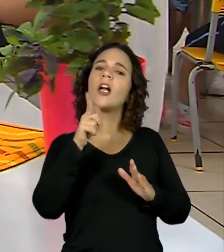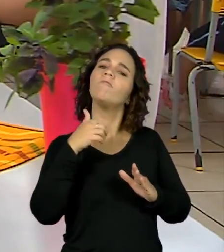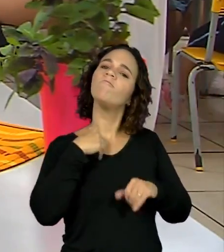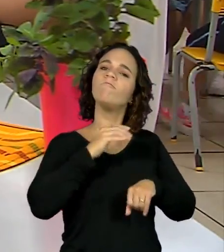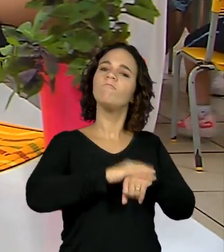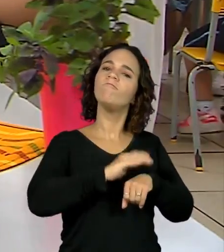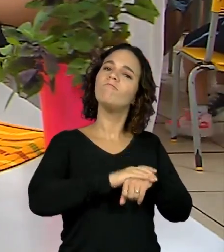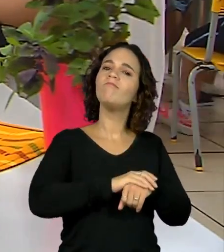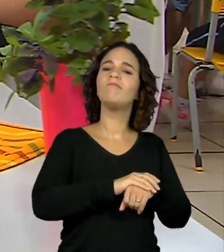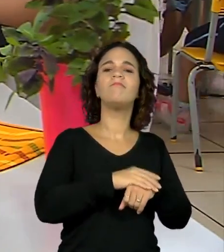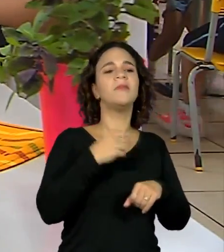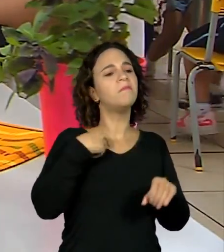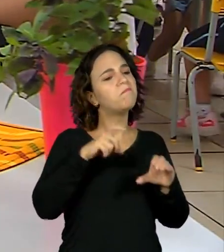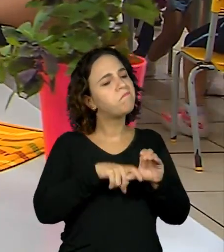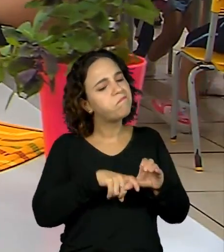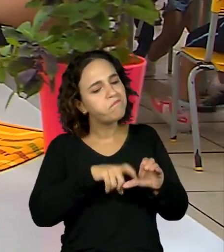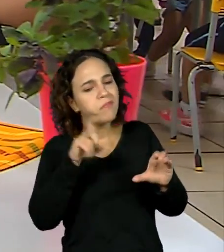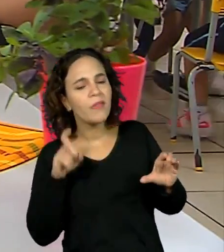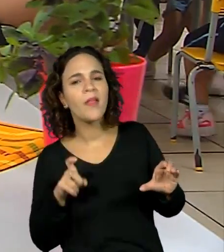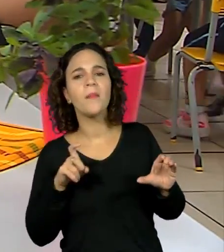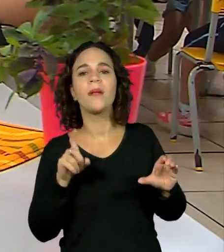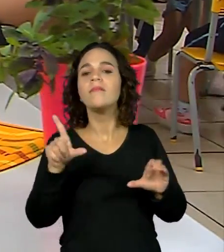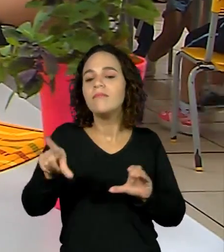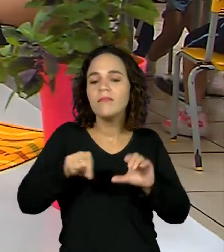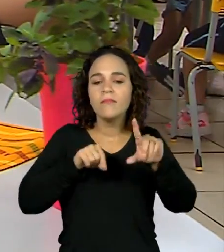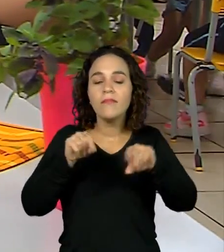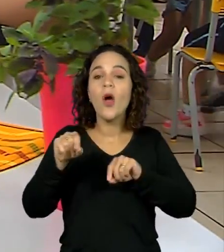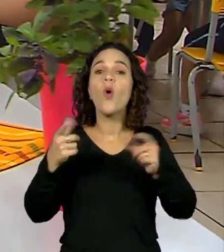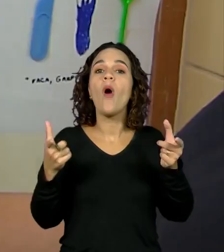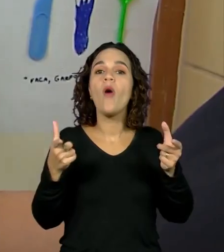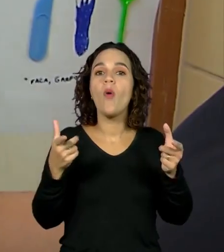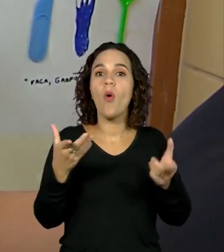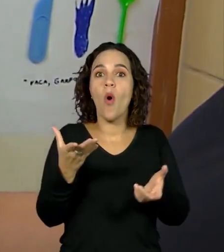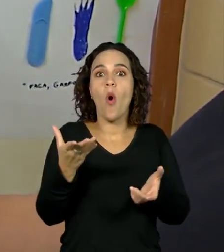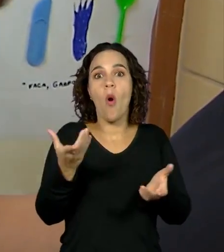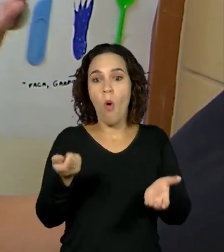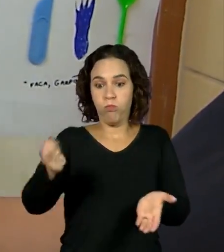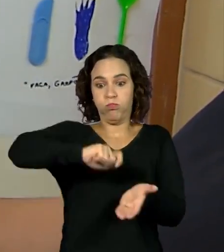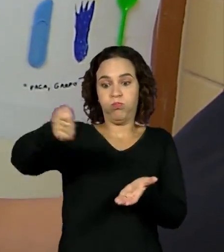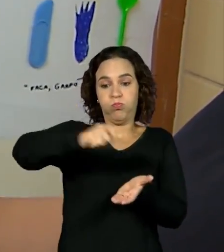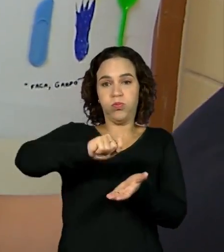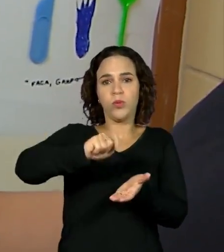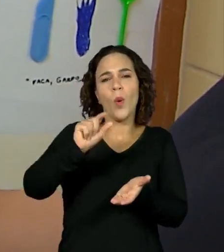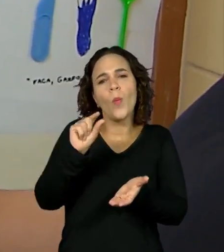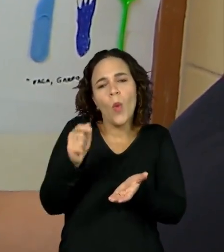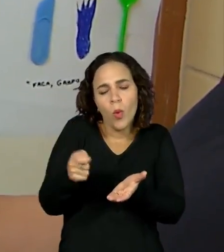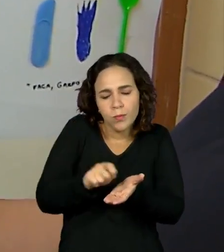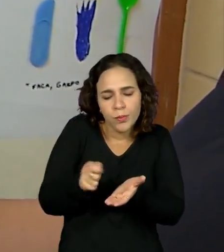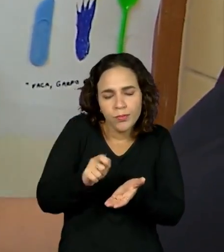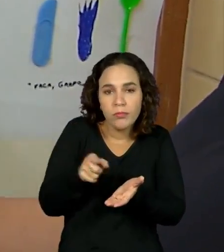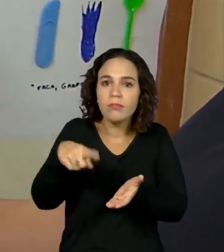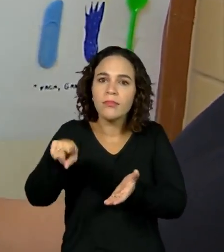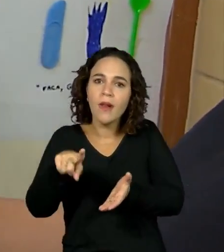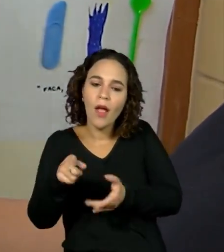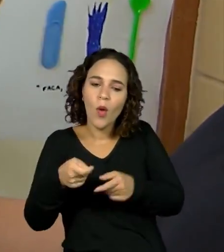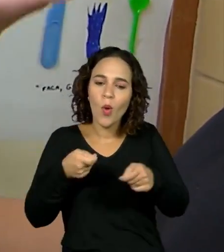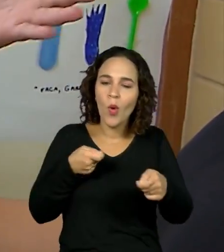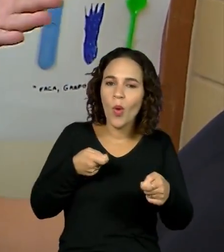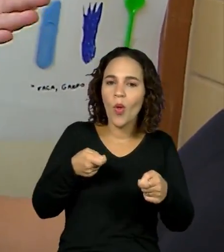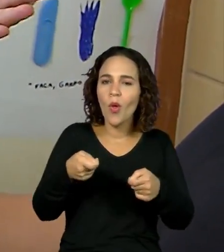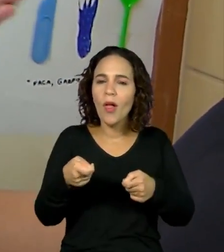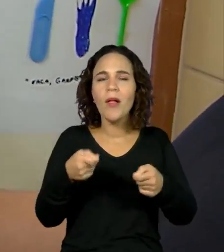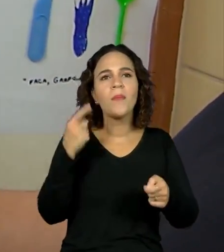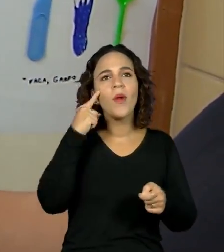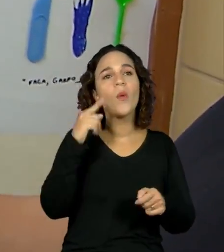autonomia, escolherem, verem quais são as preferências, a quantidade, irem administrando essas preferências também, a gente pensou quais são